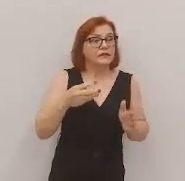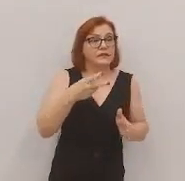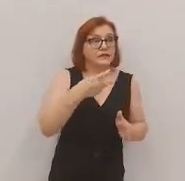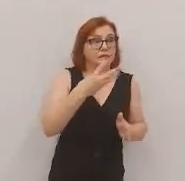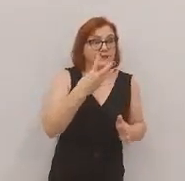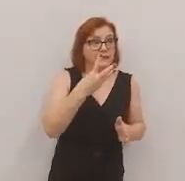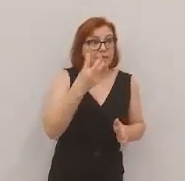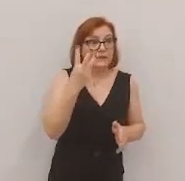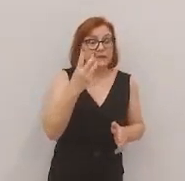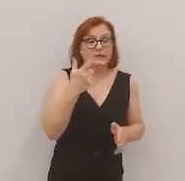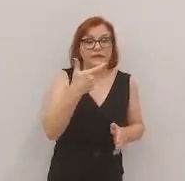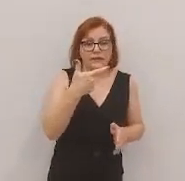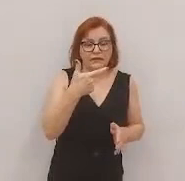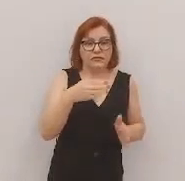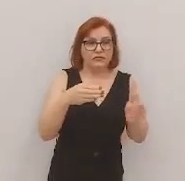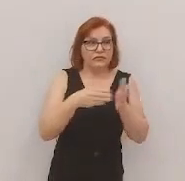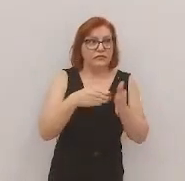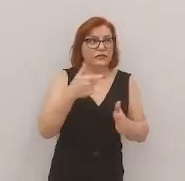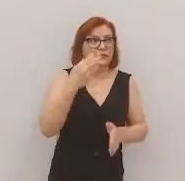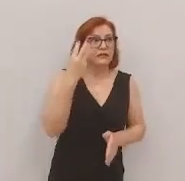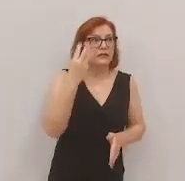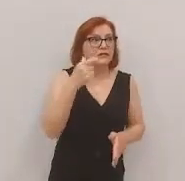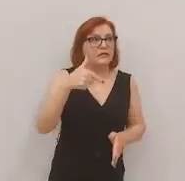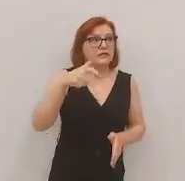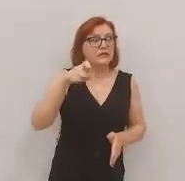Eu vou ler na minha tradução aqui.